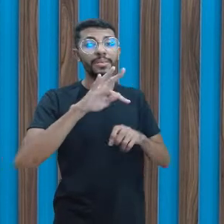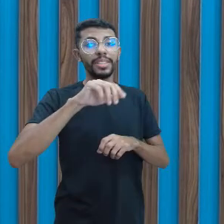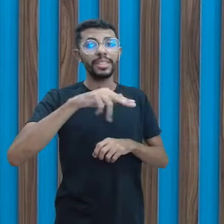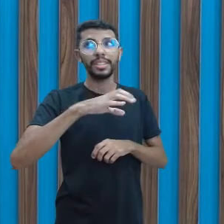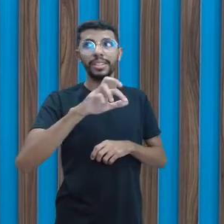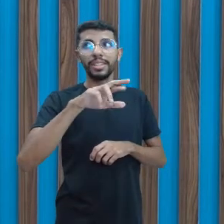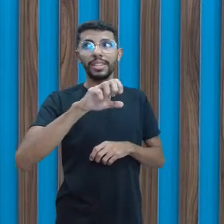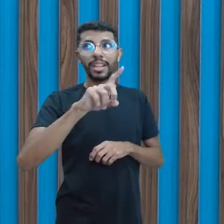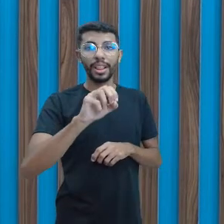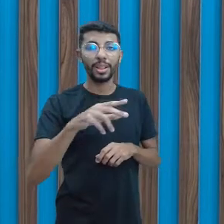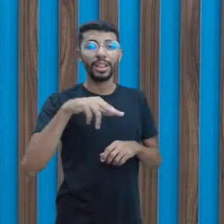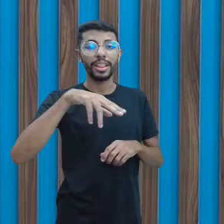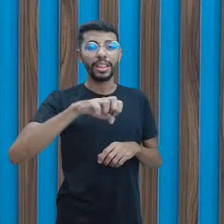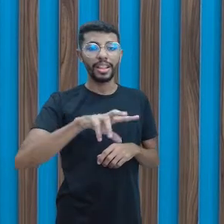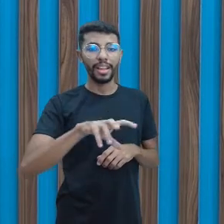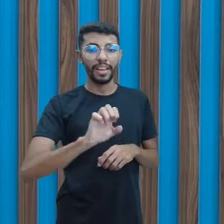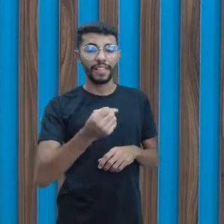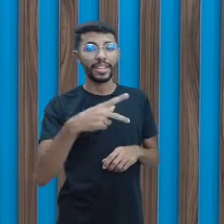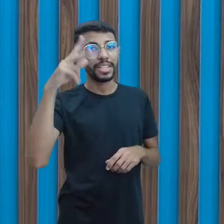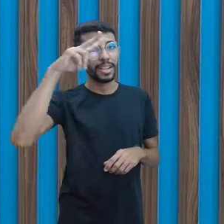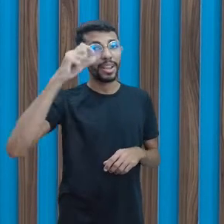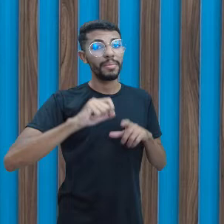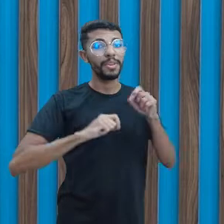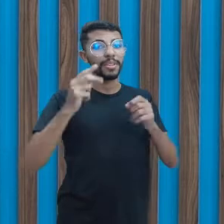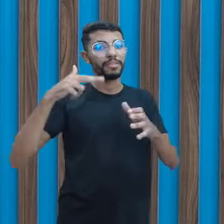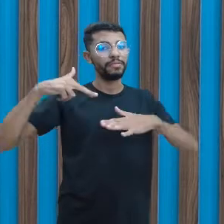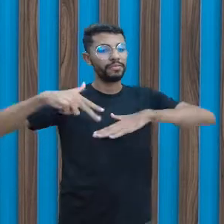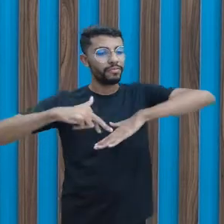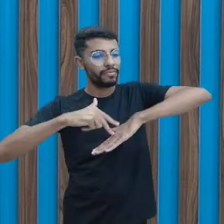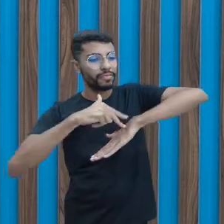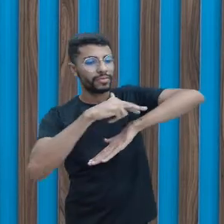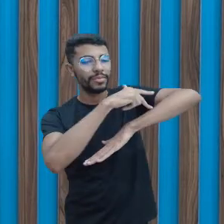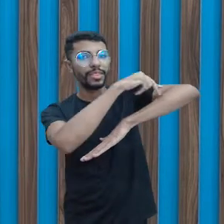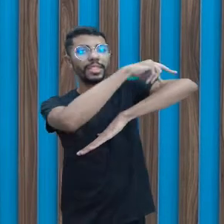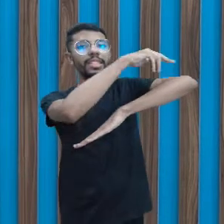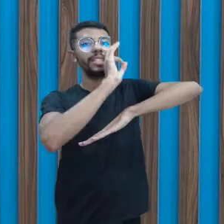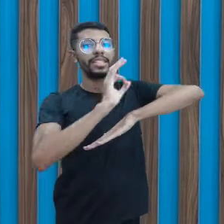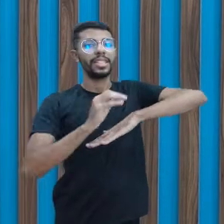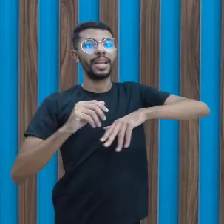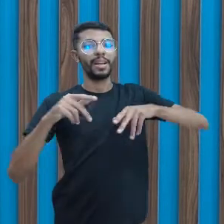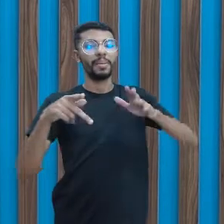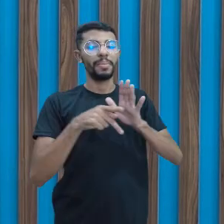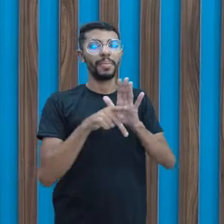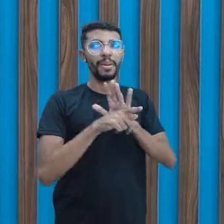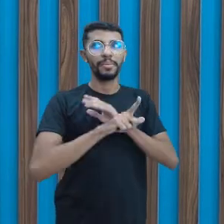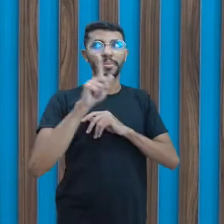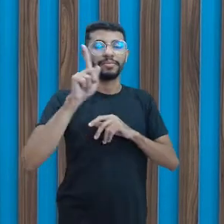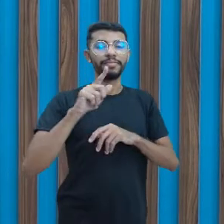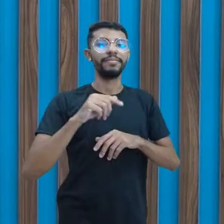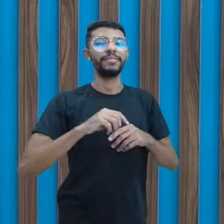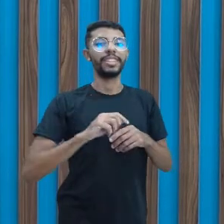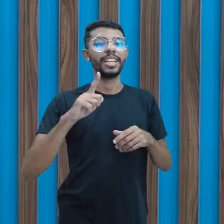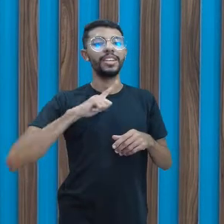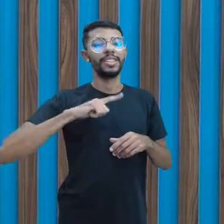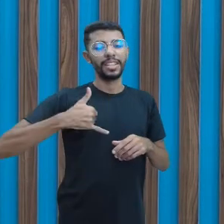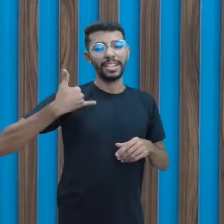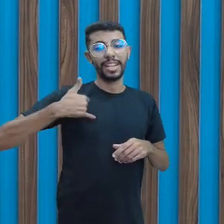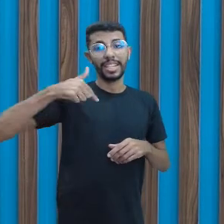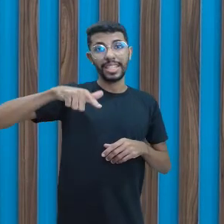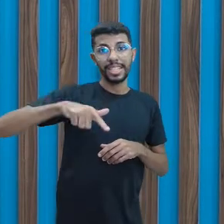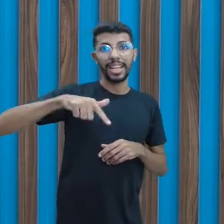lembro, né, ele subindo lá a rampa do palácio, né, sepultado, e eu tinha 7 anos de